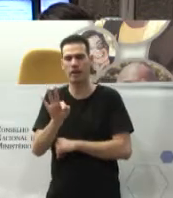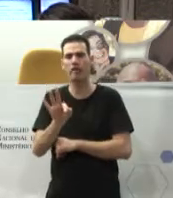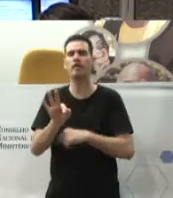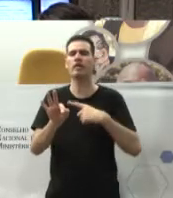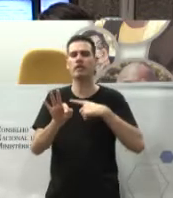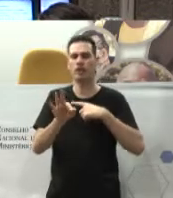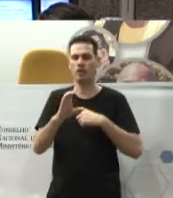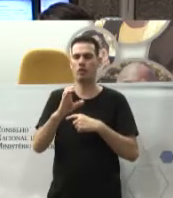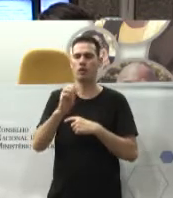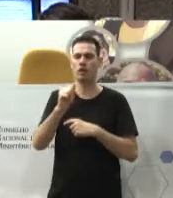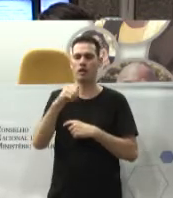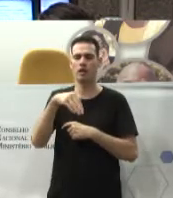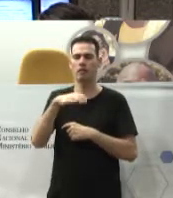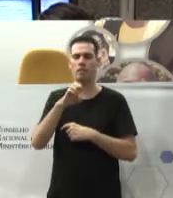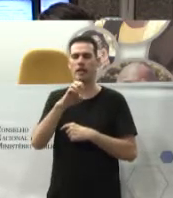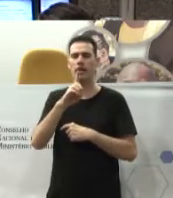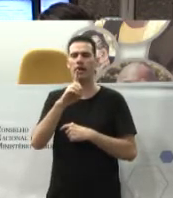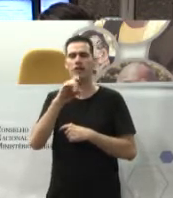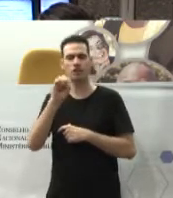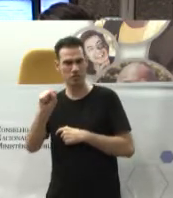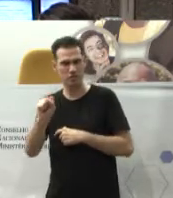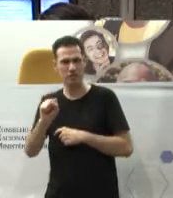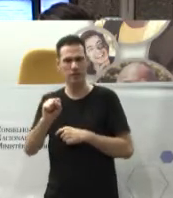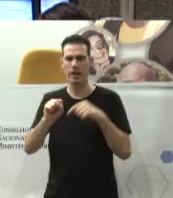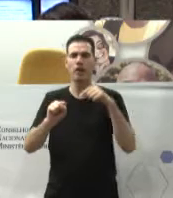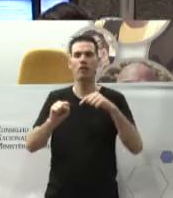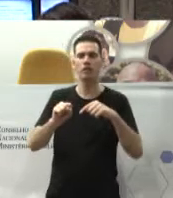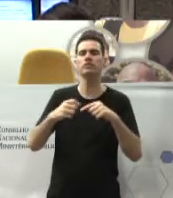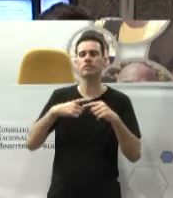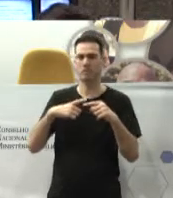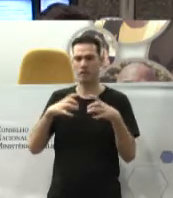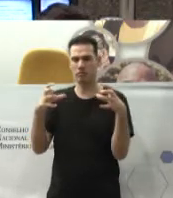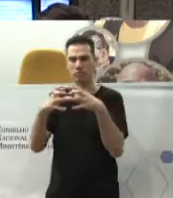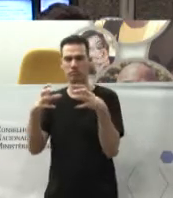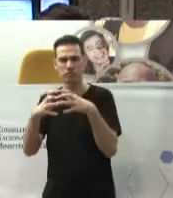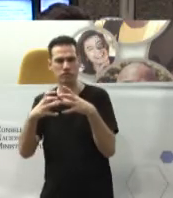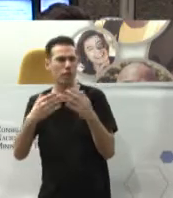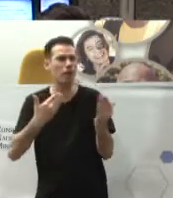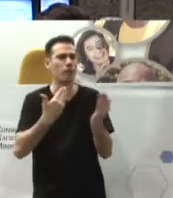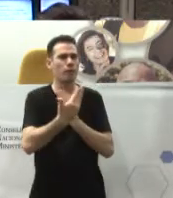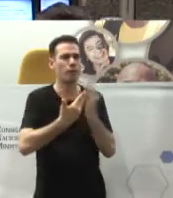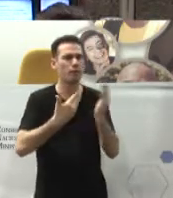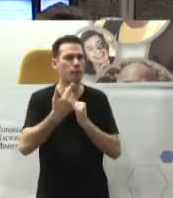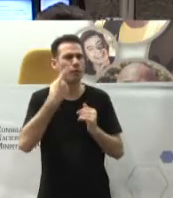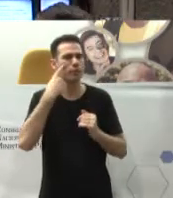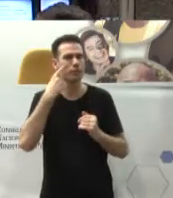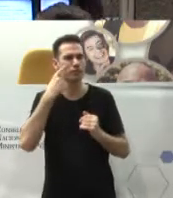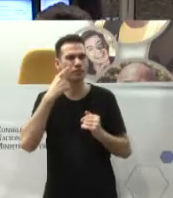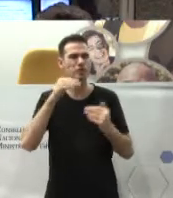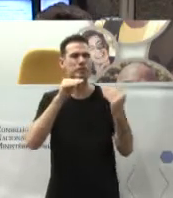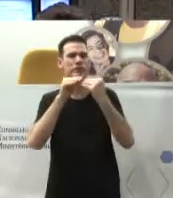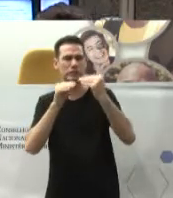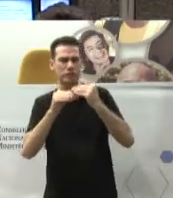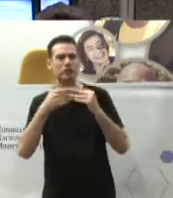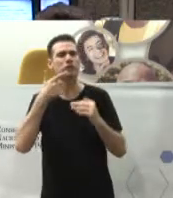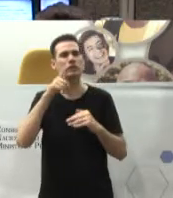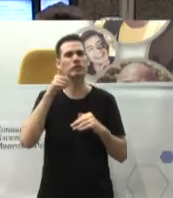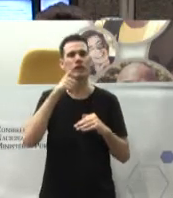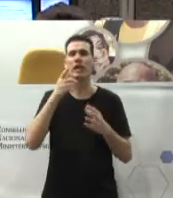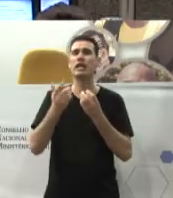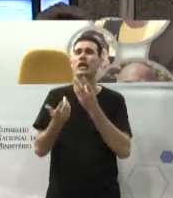o CAMEDES, que é uma Câmara de Mediação de Conflitos. E todas essas iniciativas elas seriam um